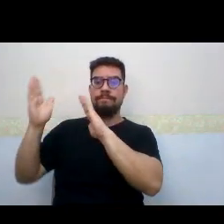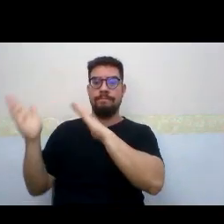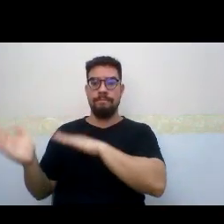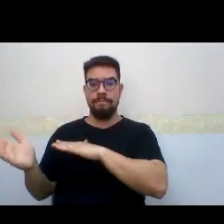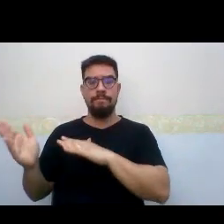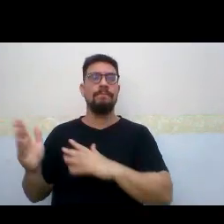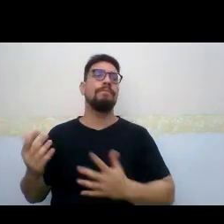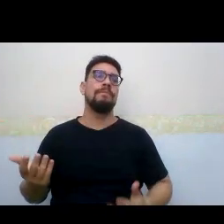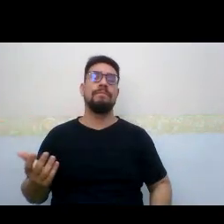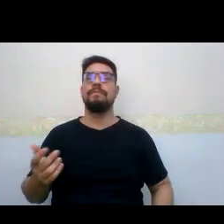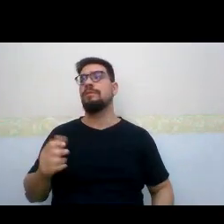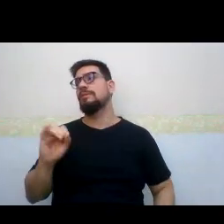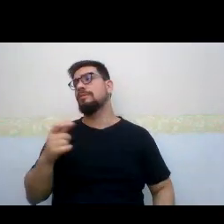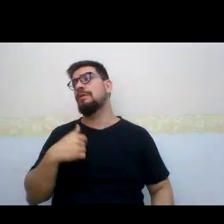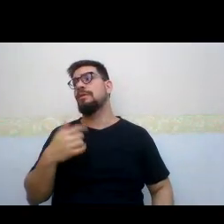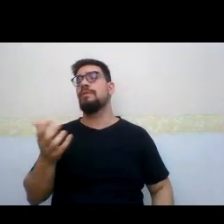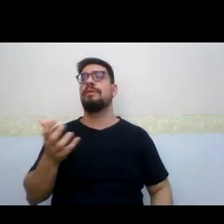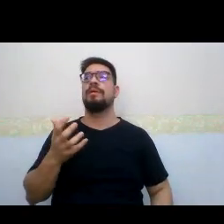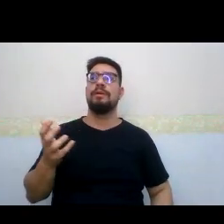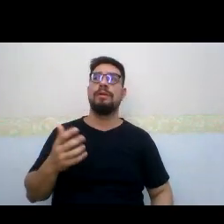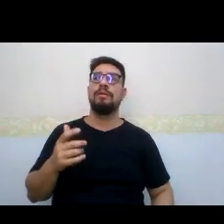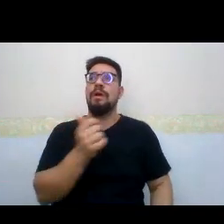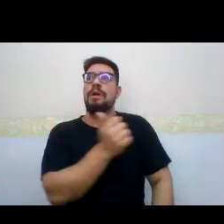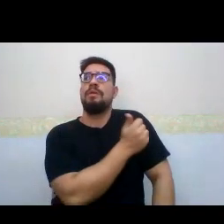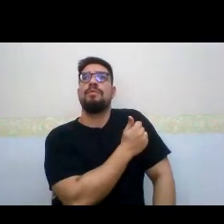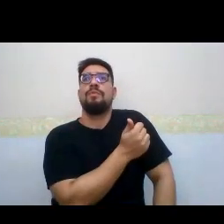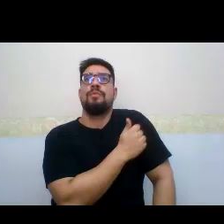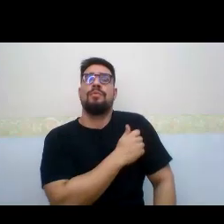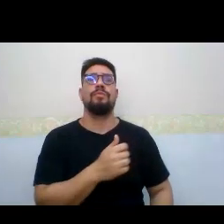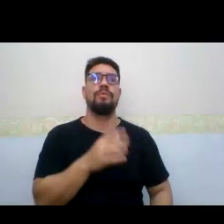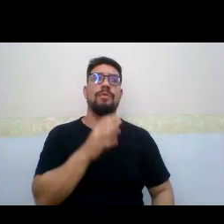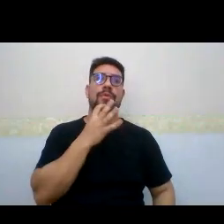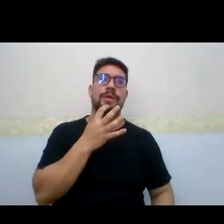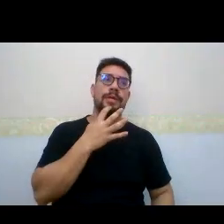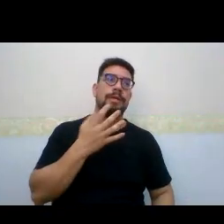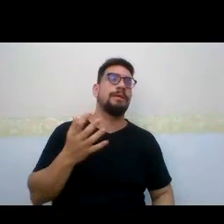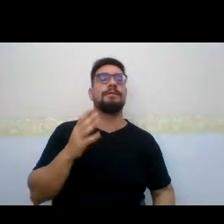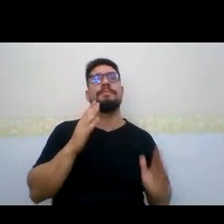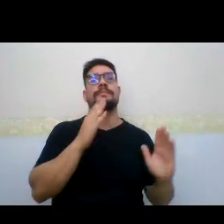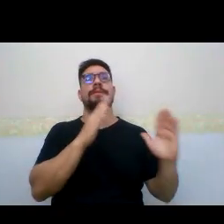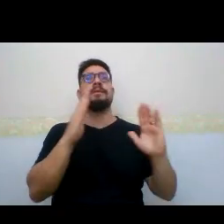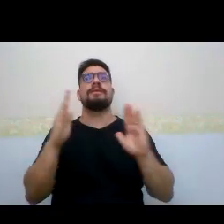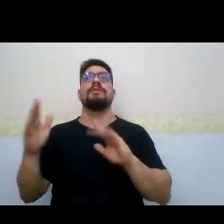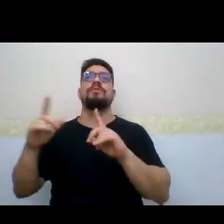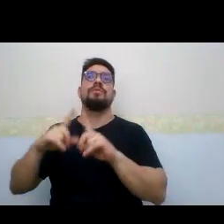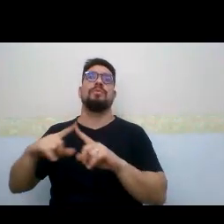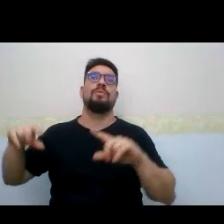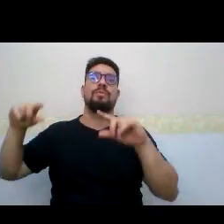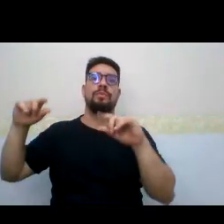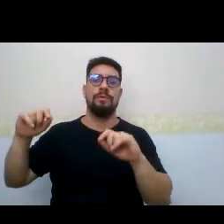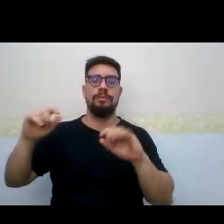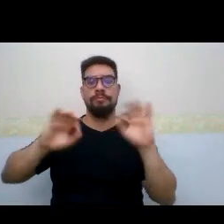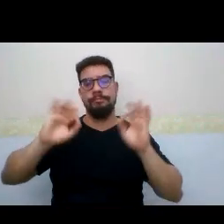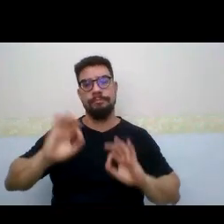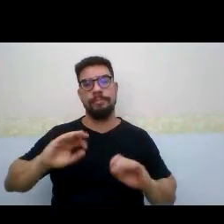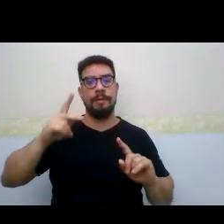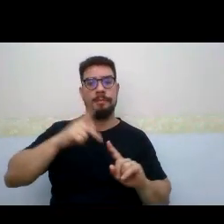quero que os alunos conheçam as fases da Lua. Você faz um plano de aula